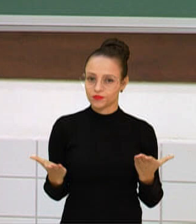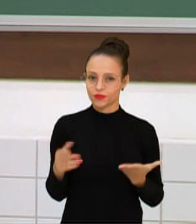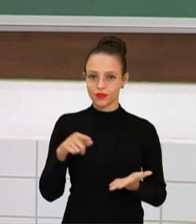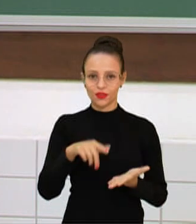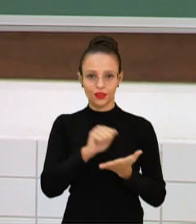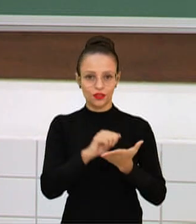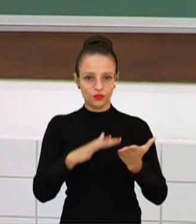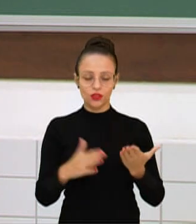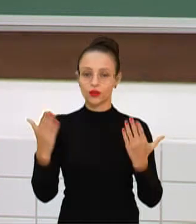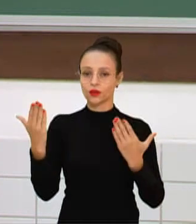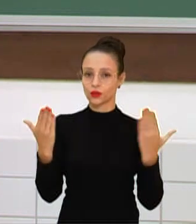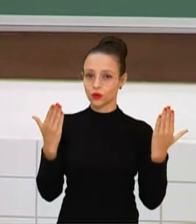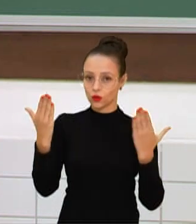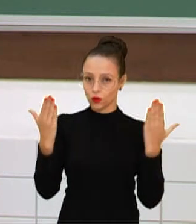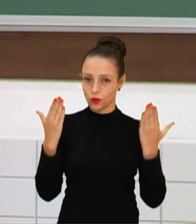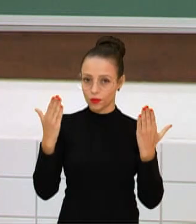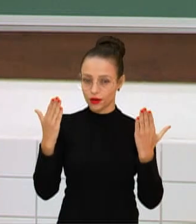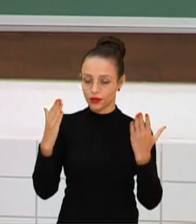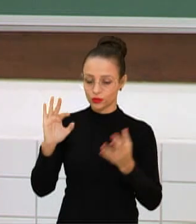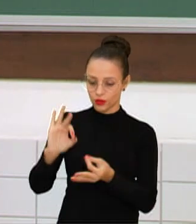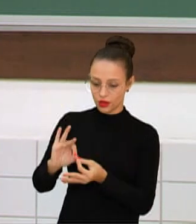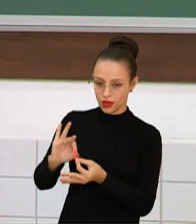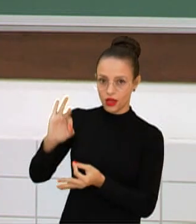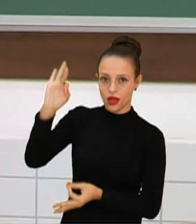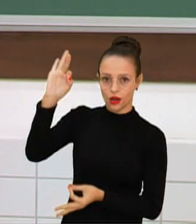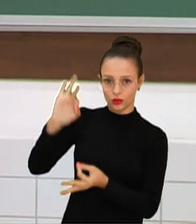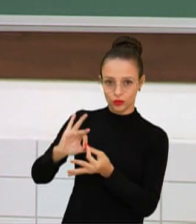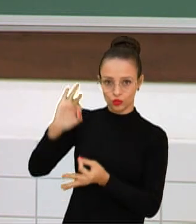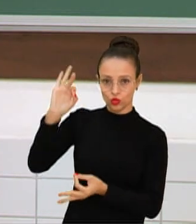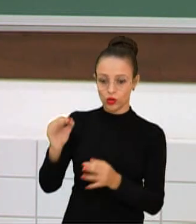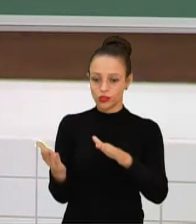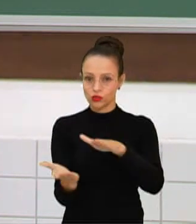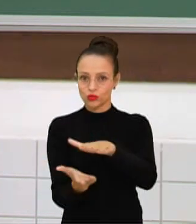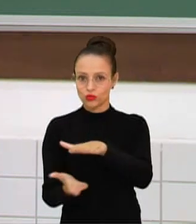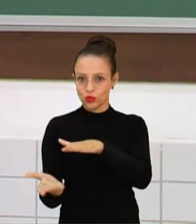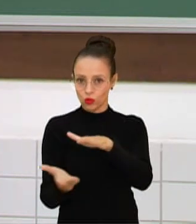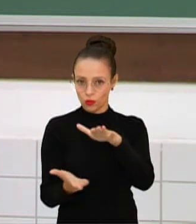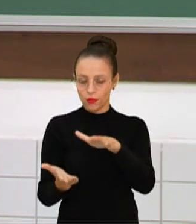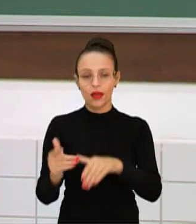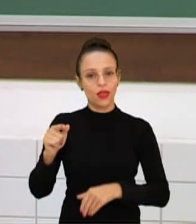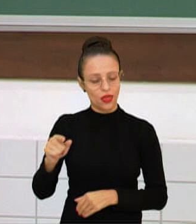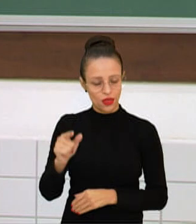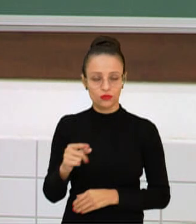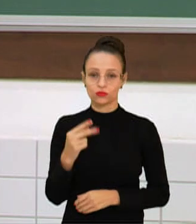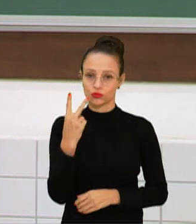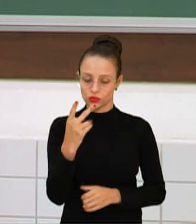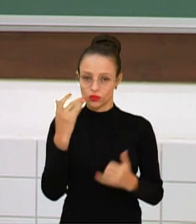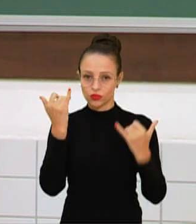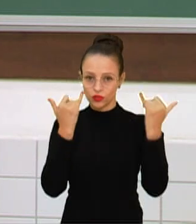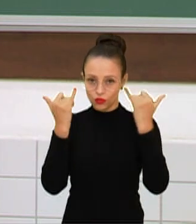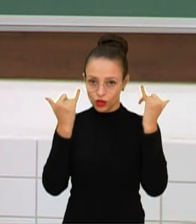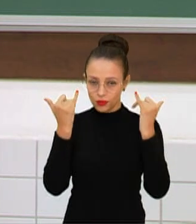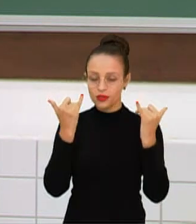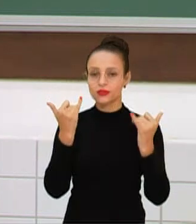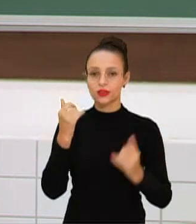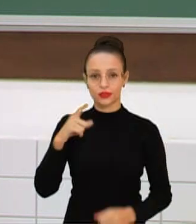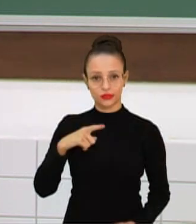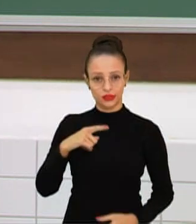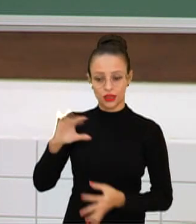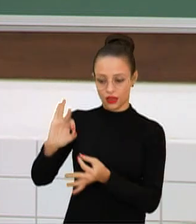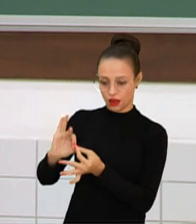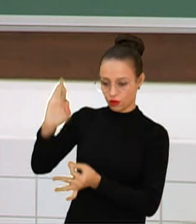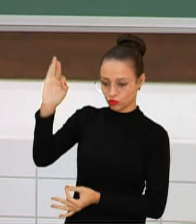Nesse exercício, estamos comparando altura e sombra, ok? Então, essas são as duas informações que temos. Temos a altura e a